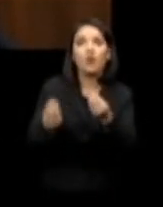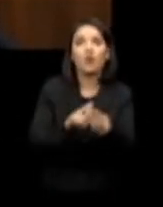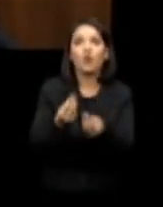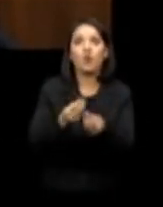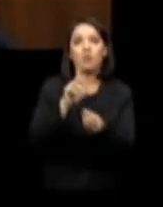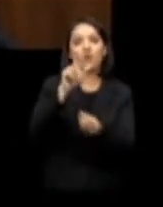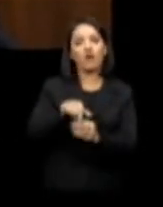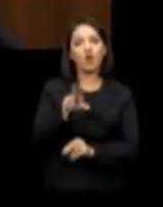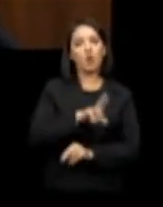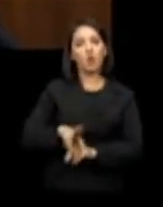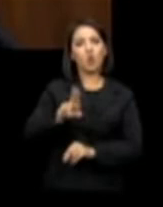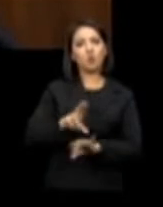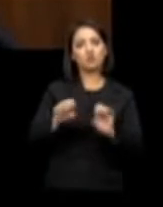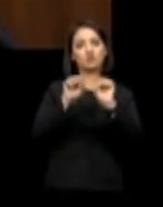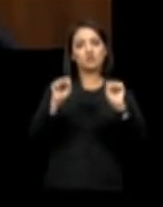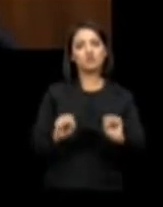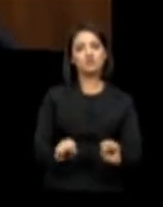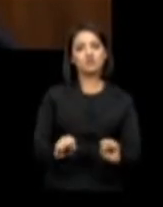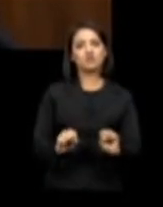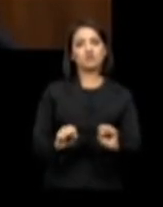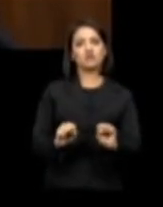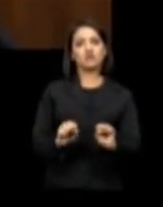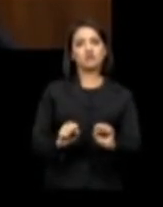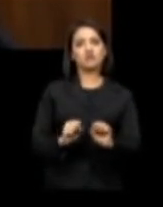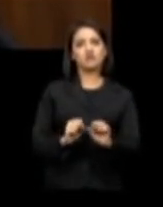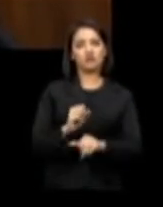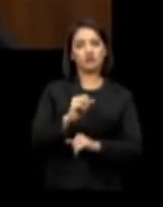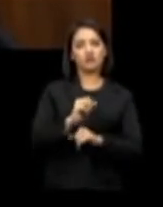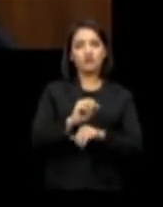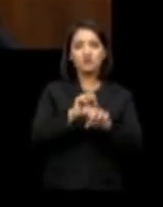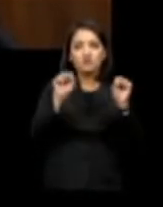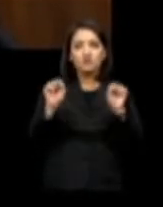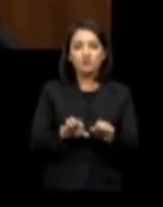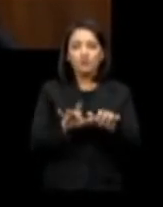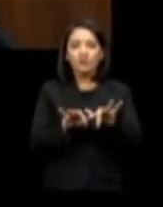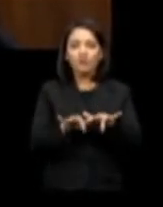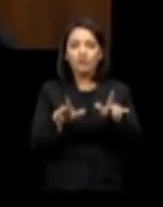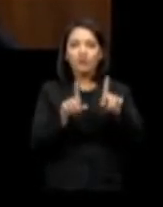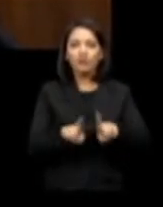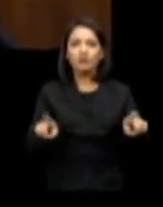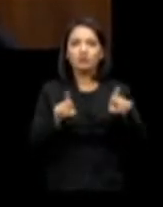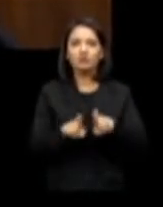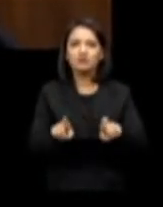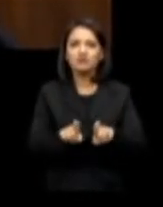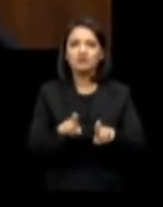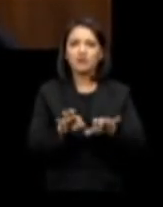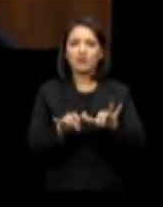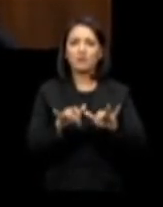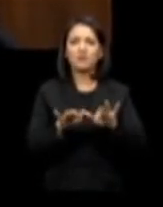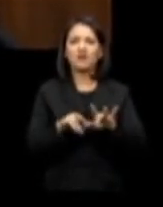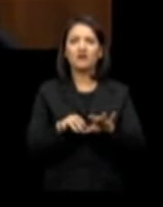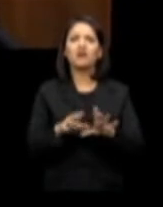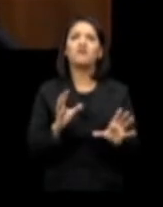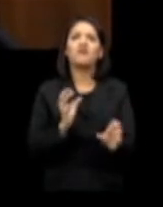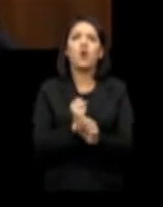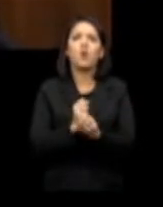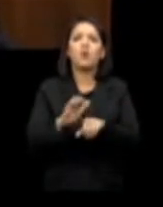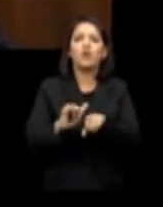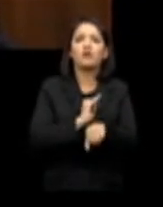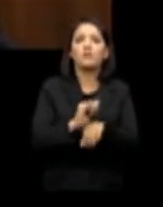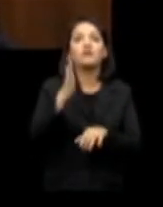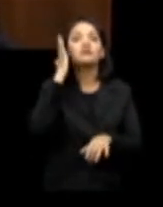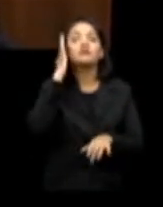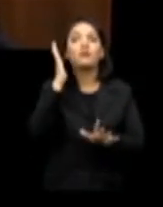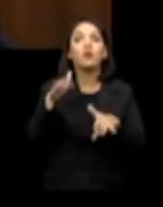critérios utilitaristas pretensamente neutros, como os pacientes com maior chance de sobrevivência e de qualidade de vida